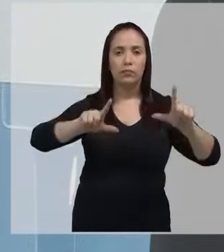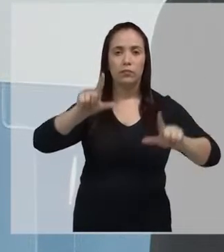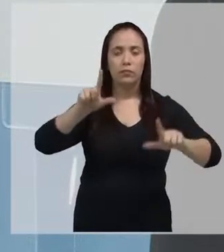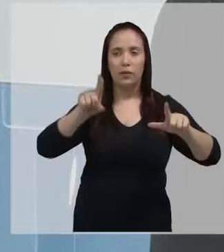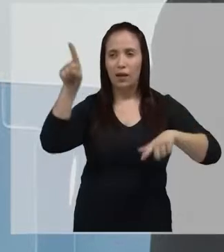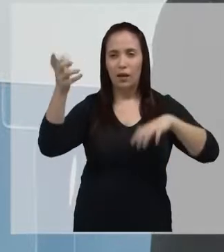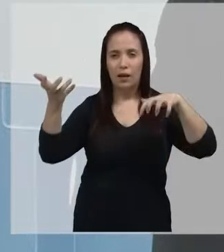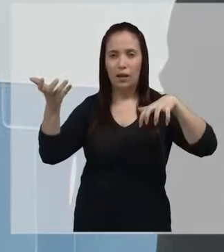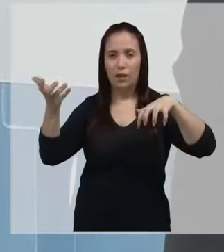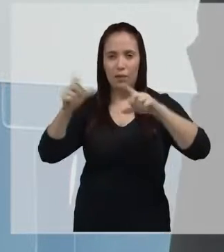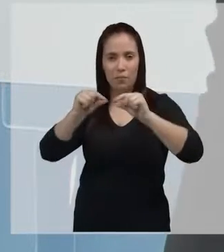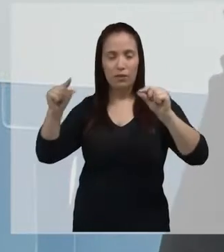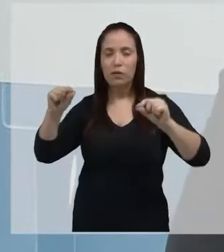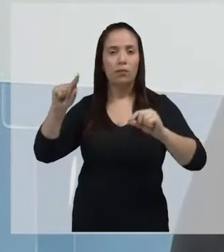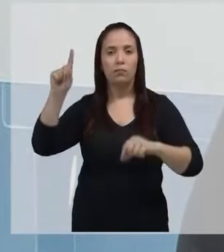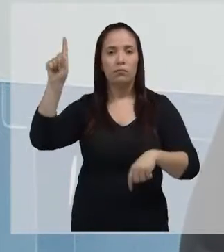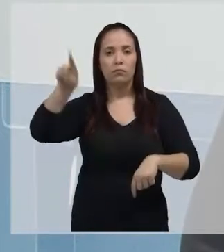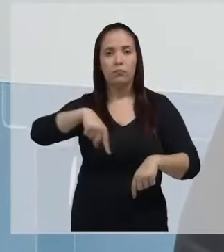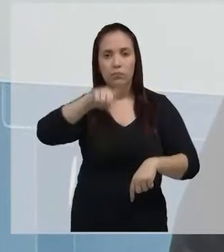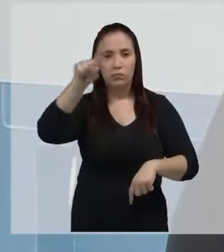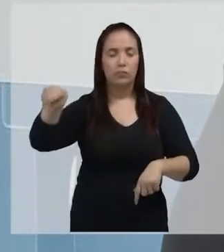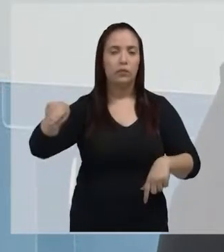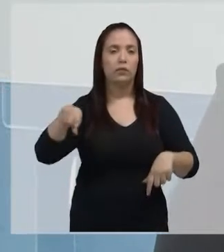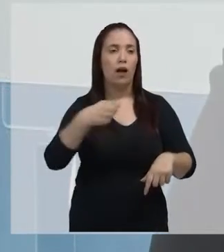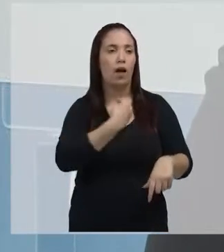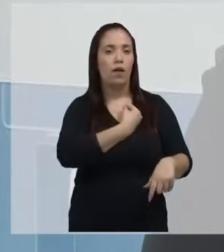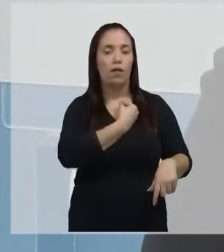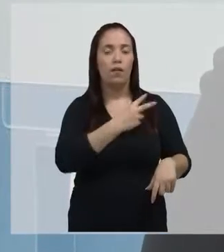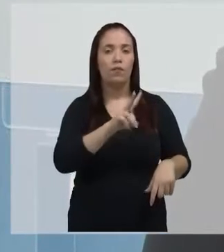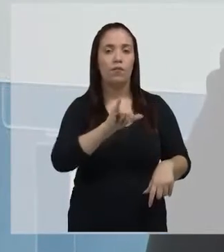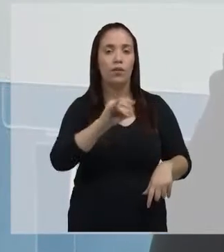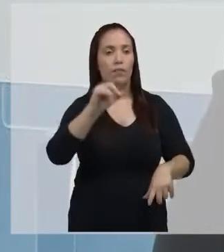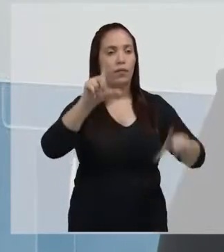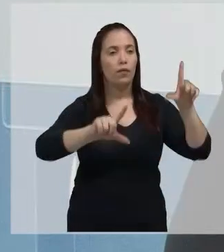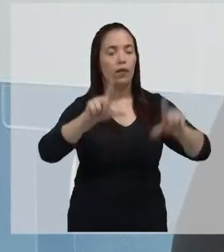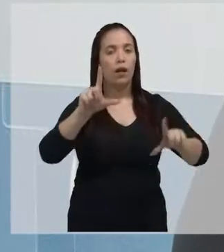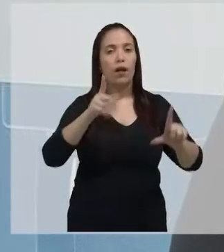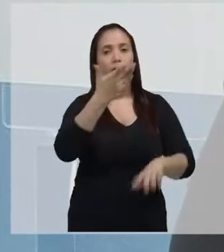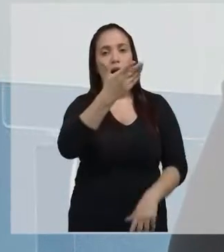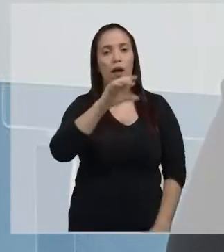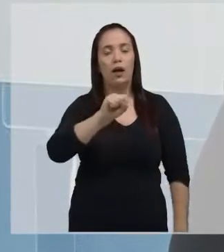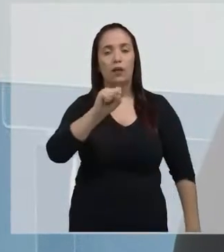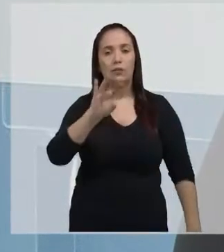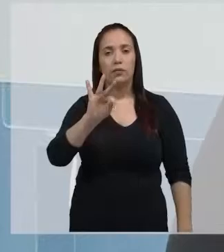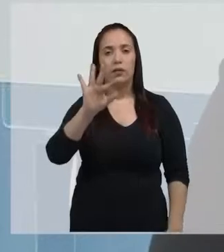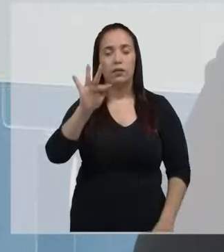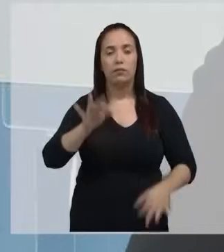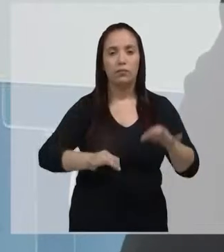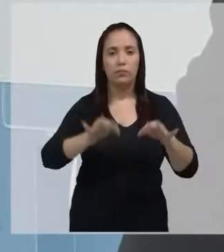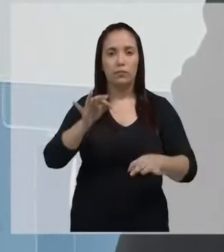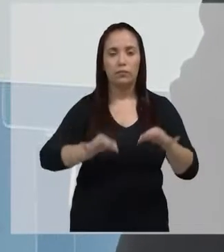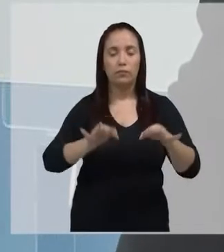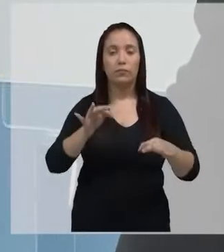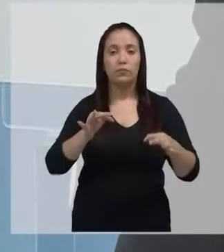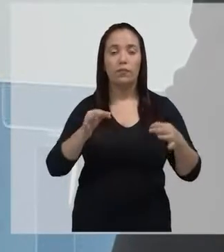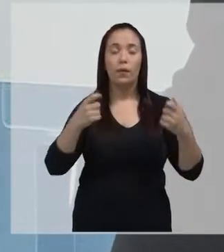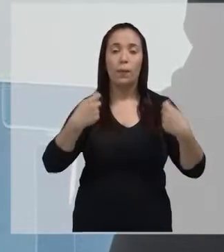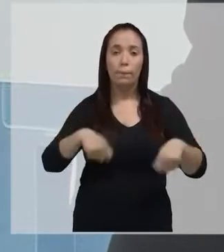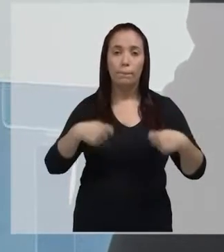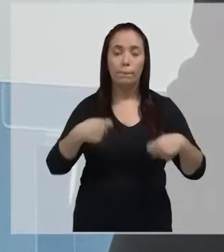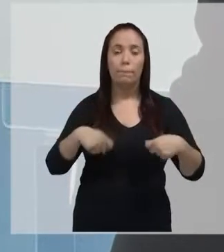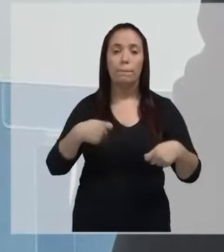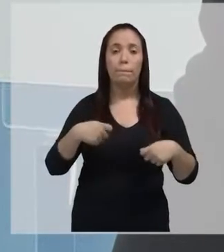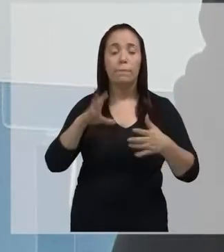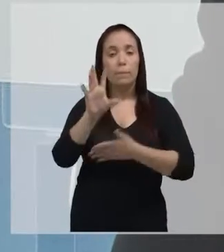do Supremo Tribunal Federal Em quando, tempo real. quando na realidade essa decisão deles deveria ser como foi tomada